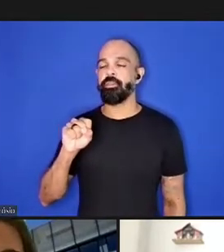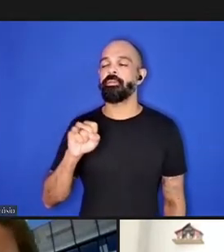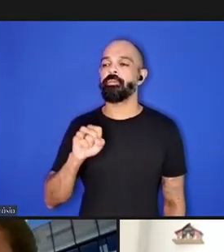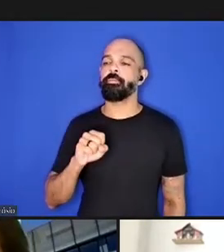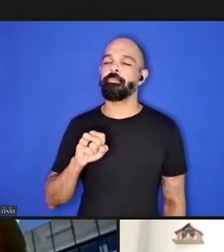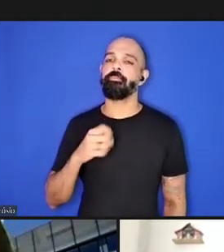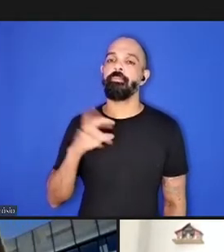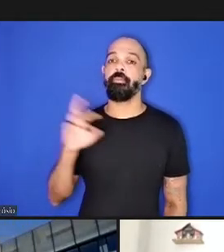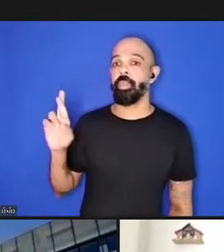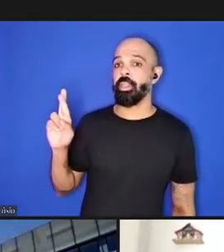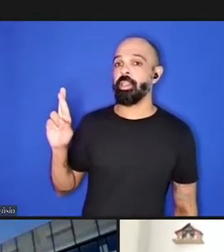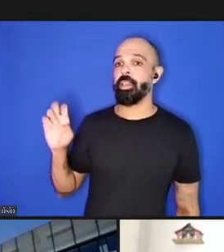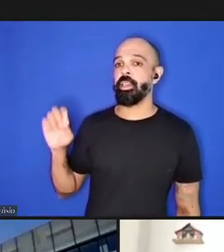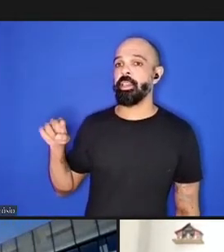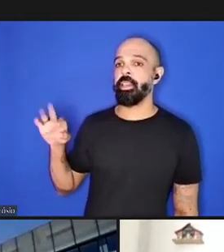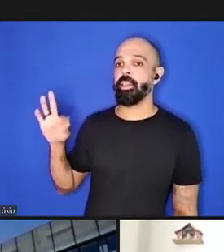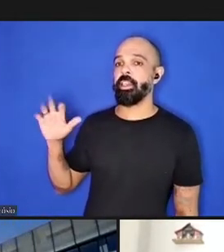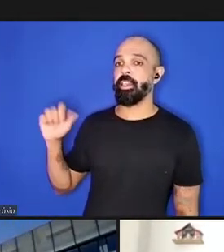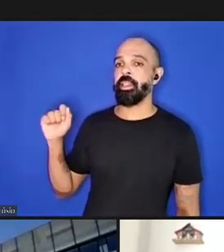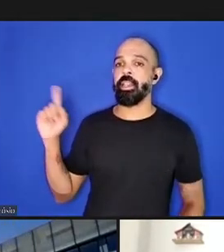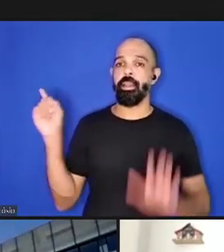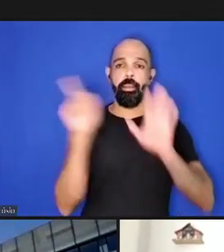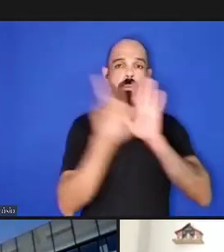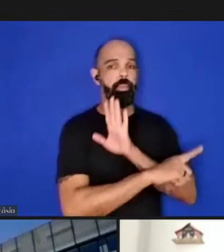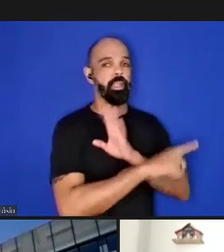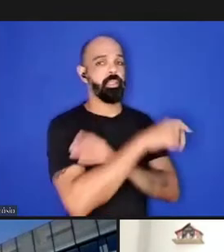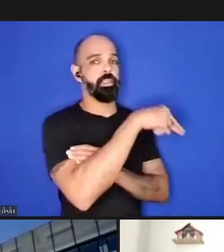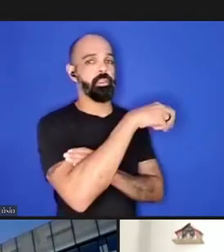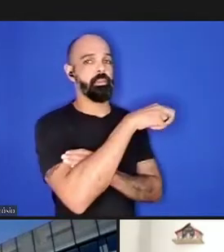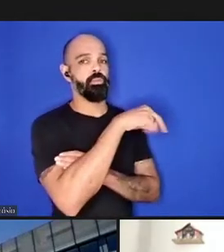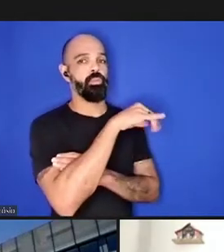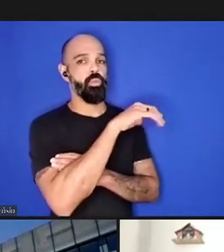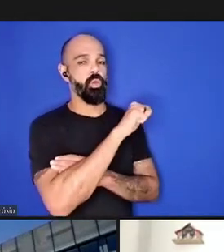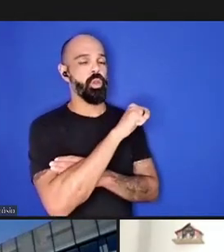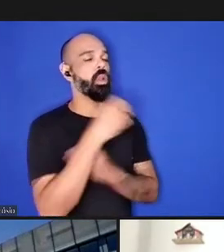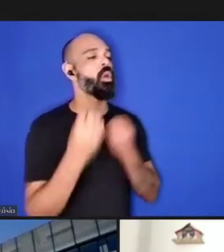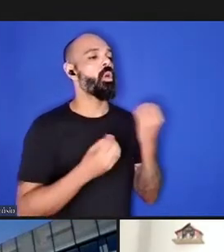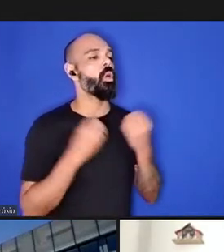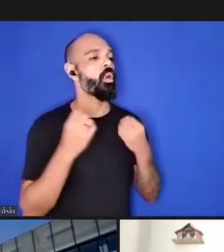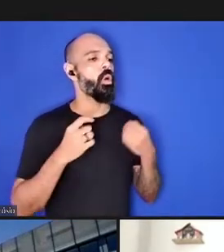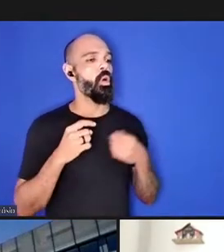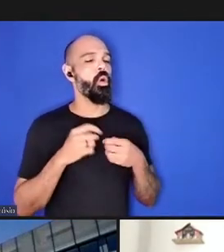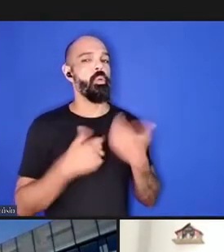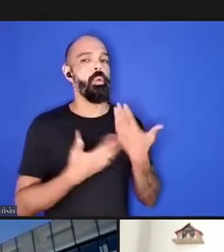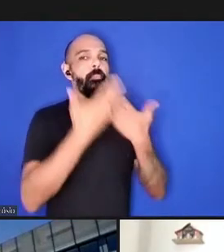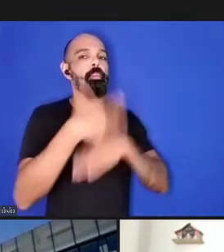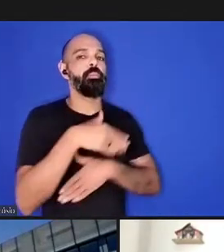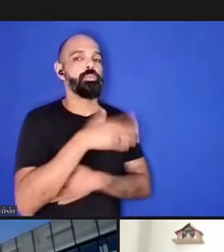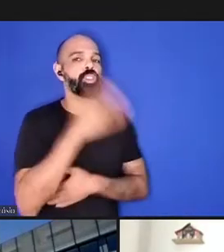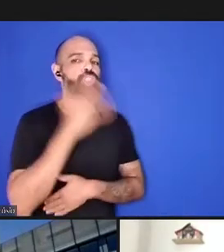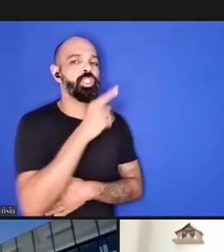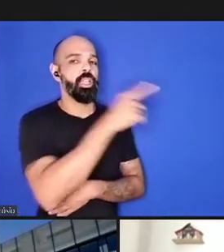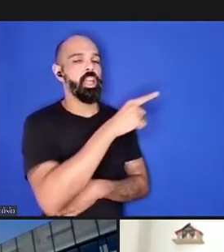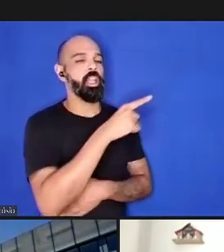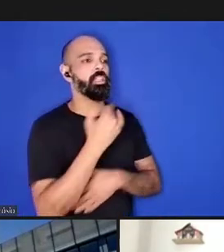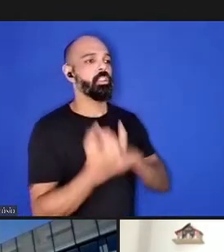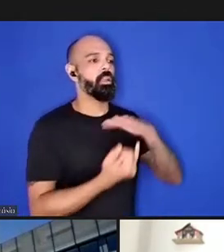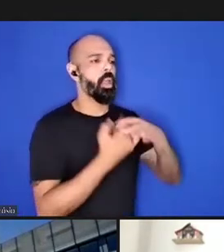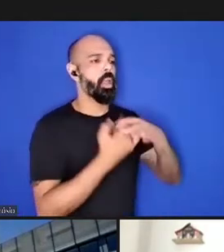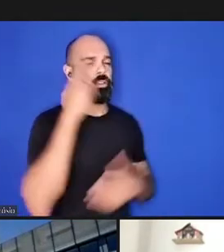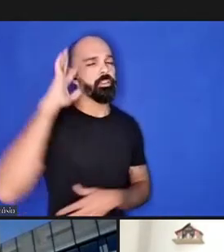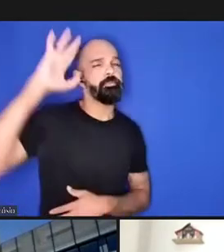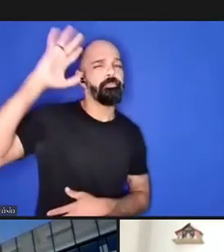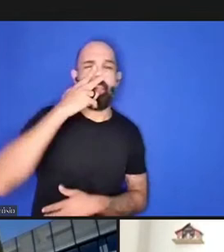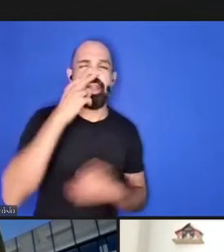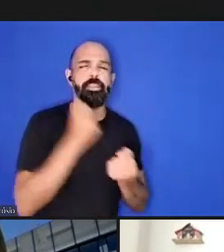Renata faz uma pergunta direta para a Mônica sobre a aplicação direta à fundação, né, que ela sente que o sonho parece ser impossível, mas eu acho que a